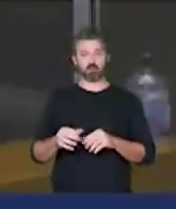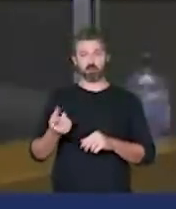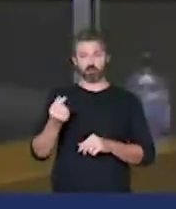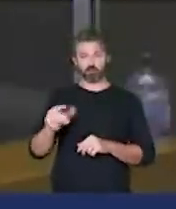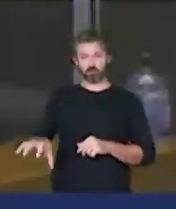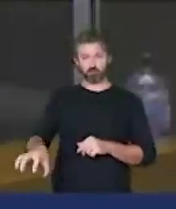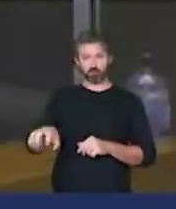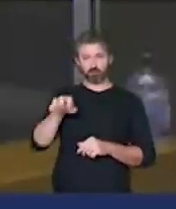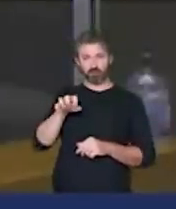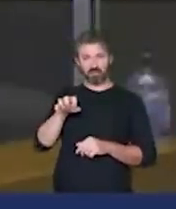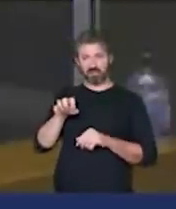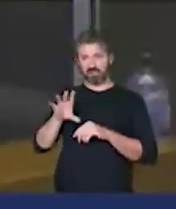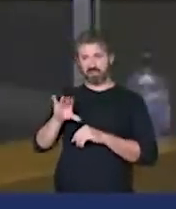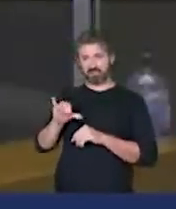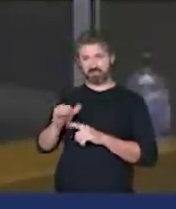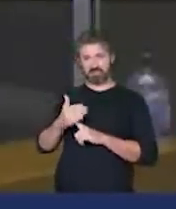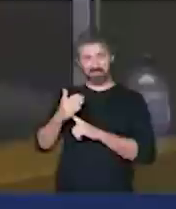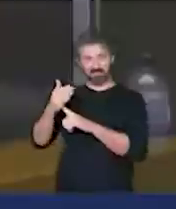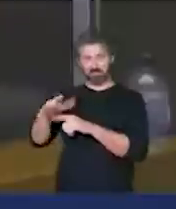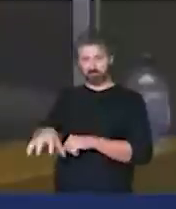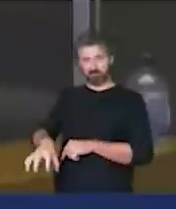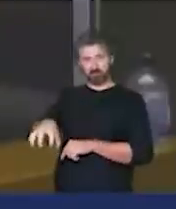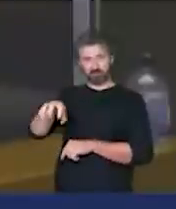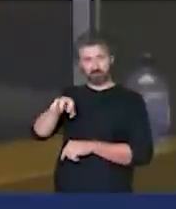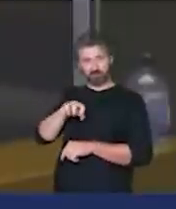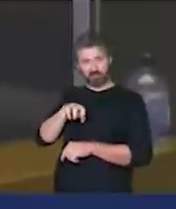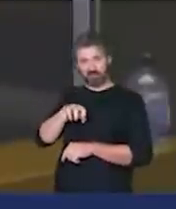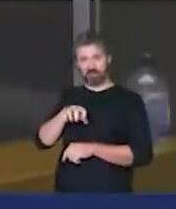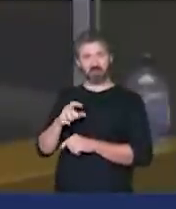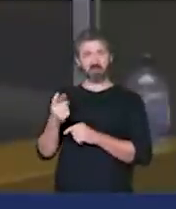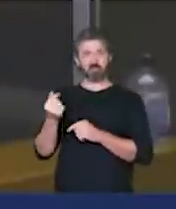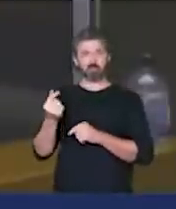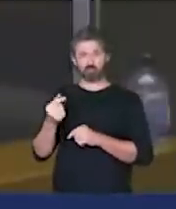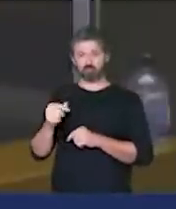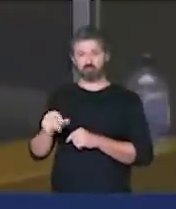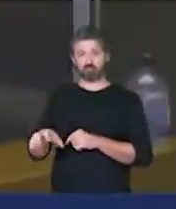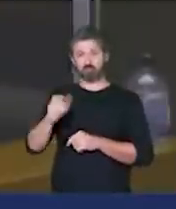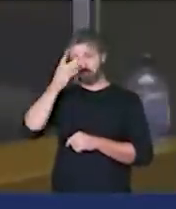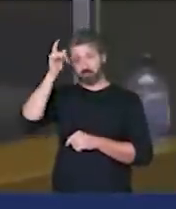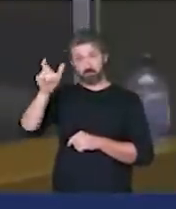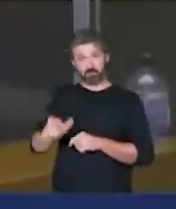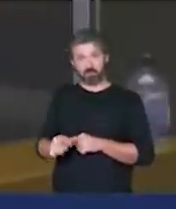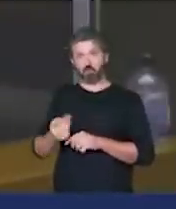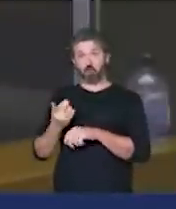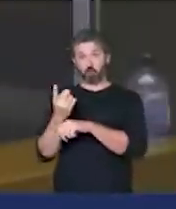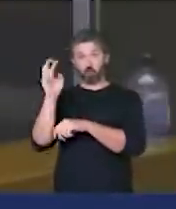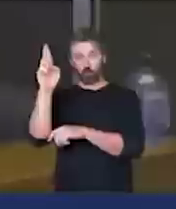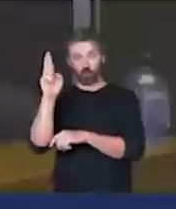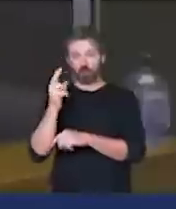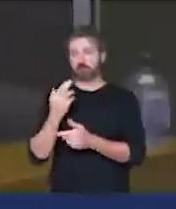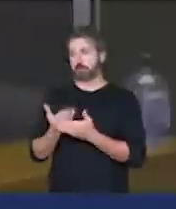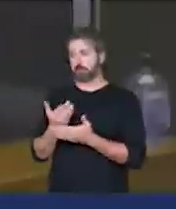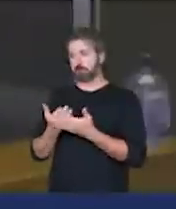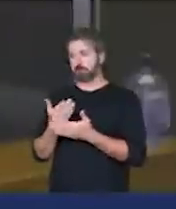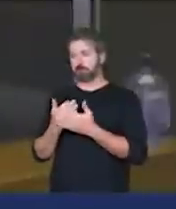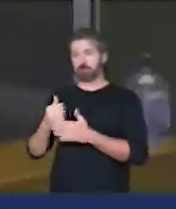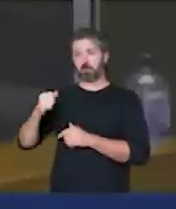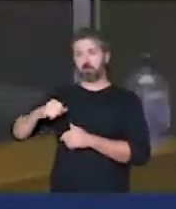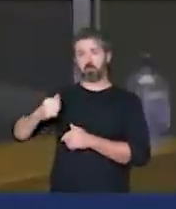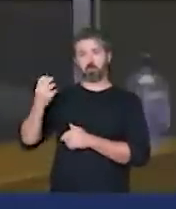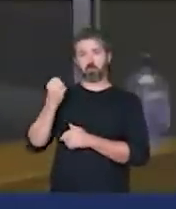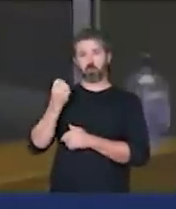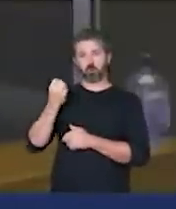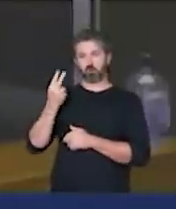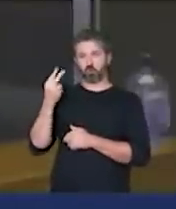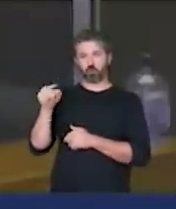da ciência e da tecnologia, tirar dinheiro de um sujeito que está fazendo um doutorado e está ganhando uma bolsa de R$ 2.000 e